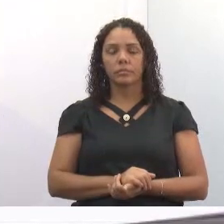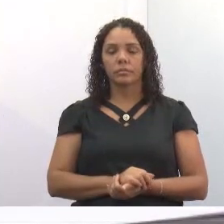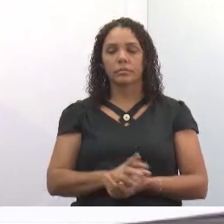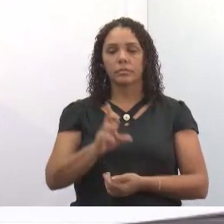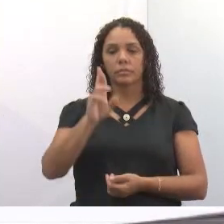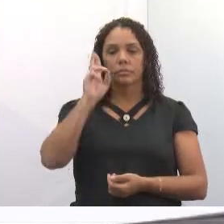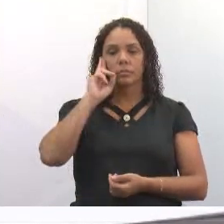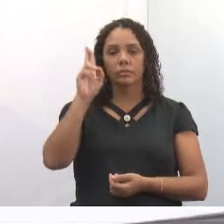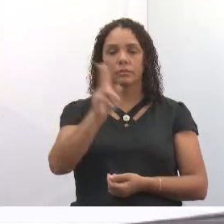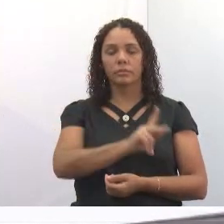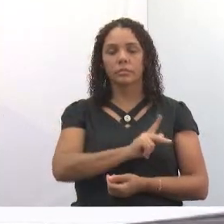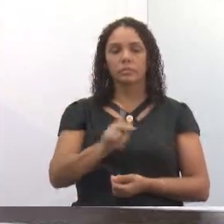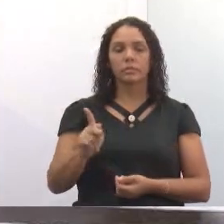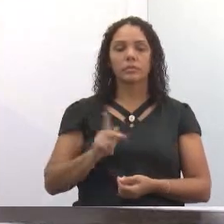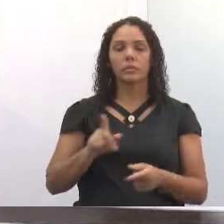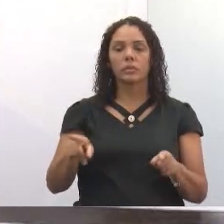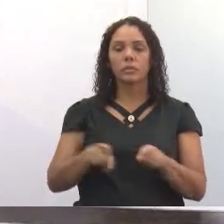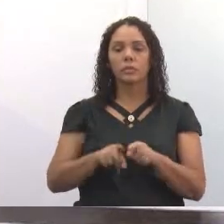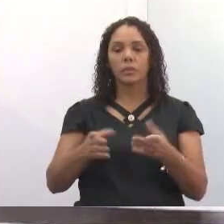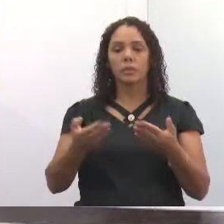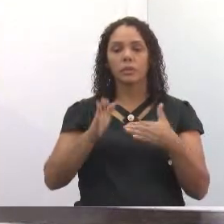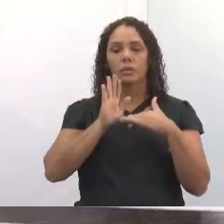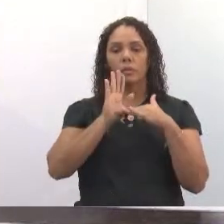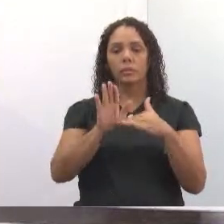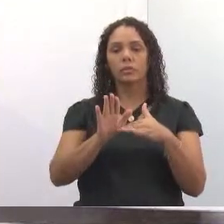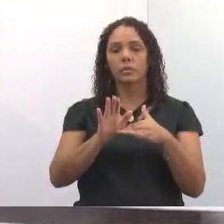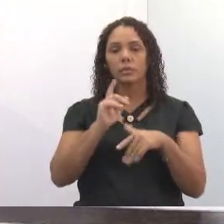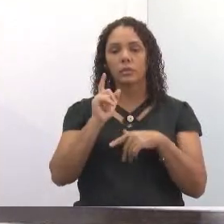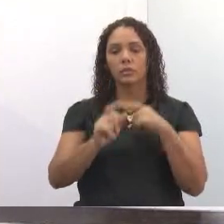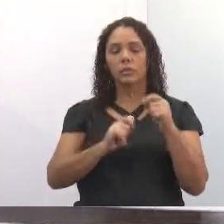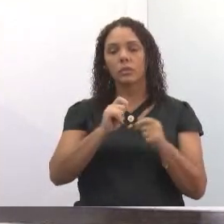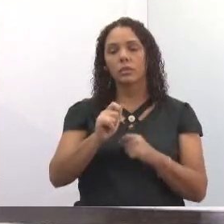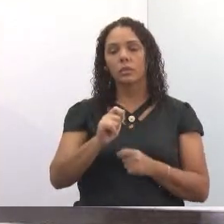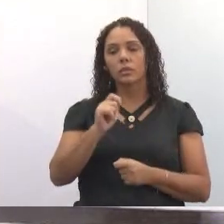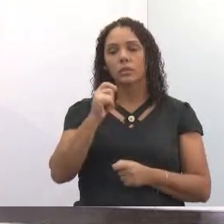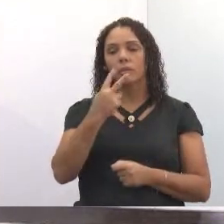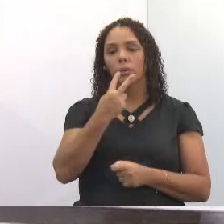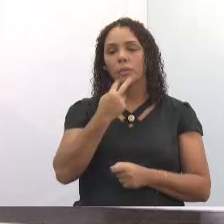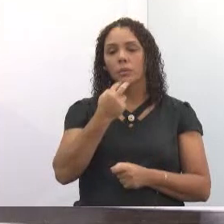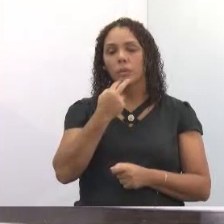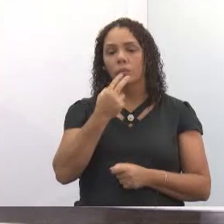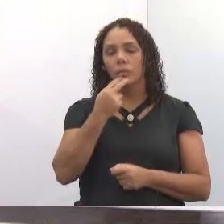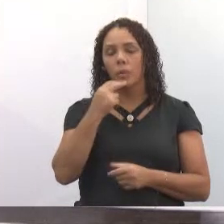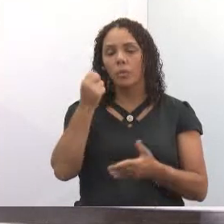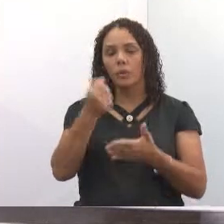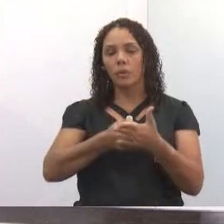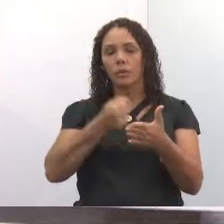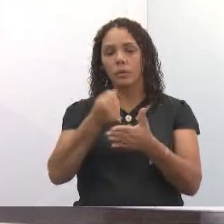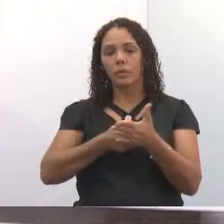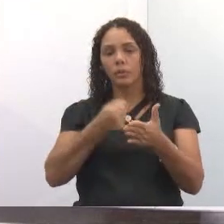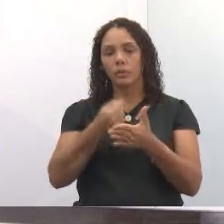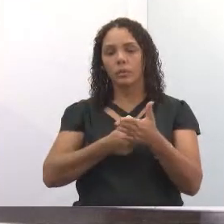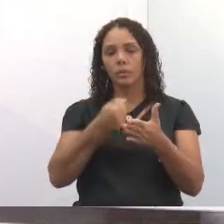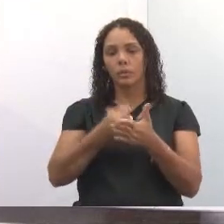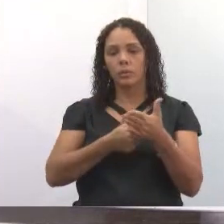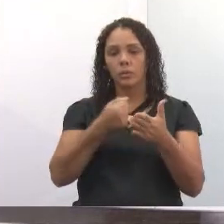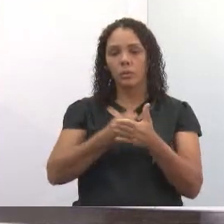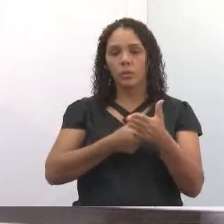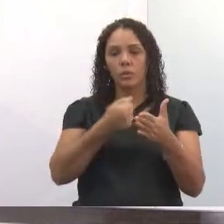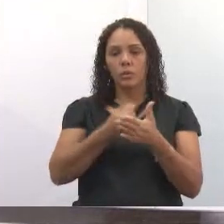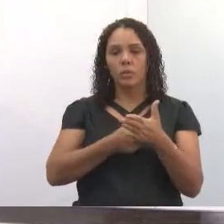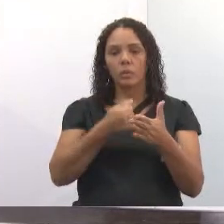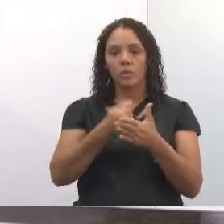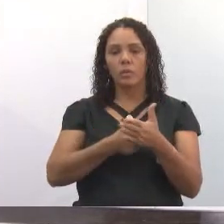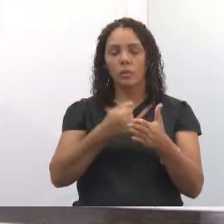Senhor presidente, também quero colaborar nesse aspecto. O vereador Valmir faz aí a cobrança, né, com